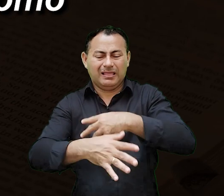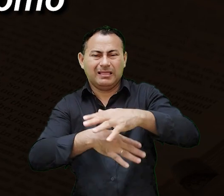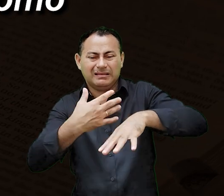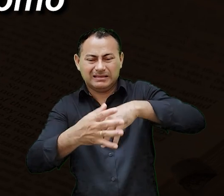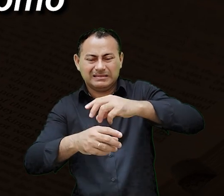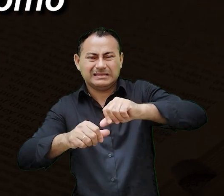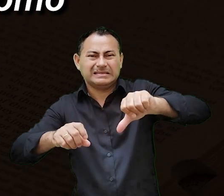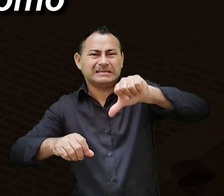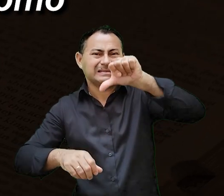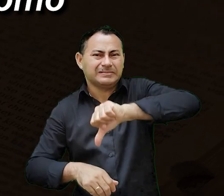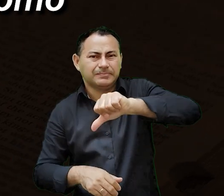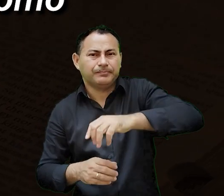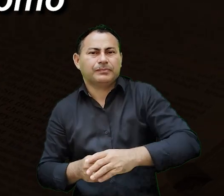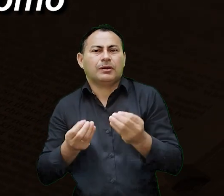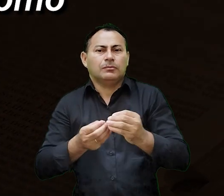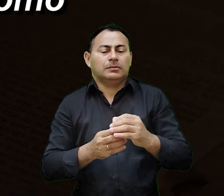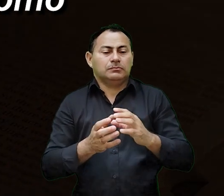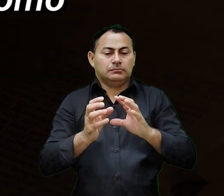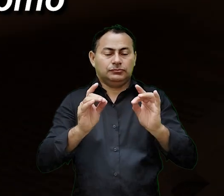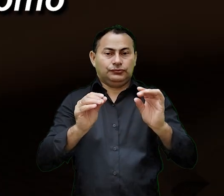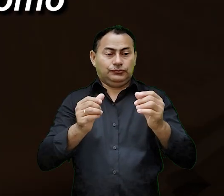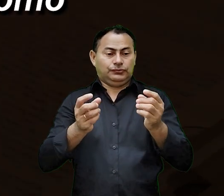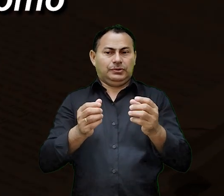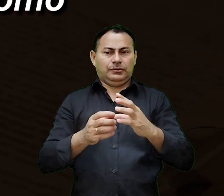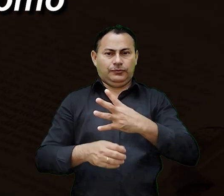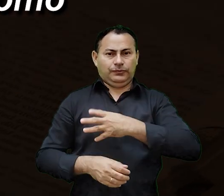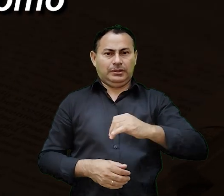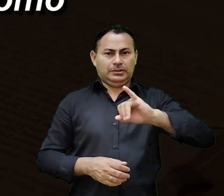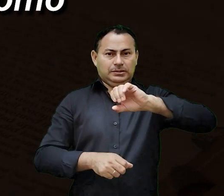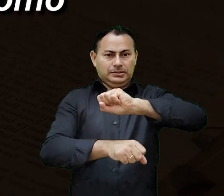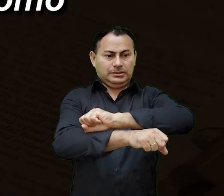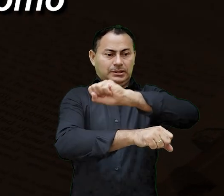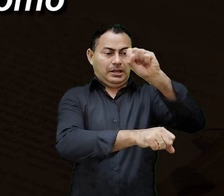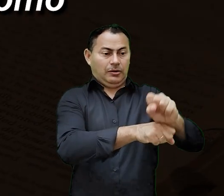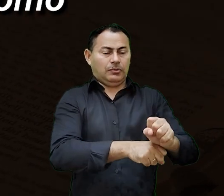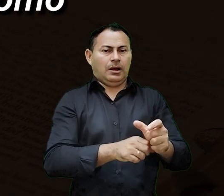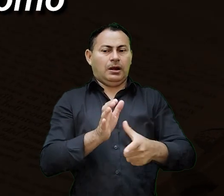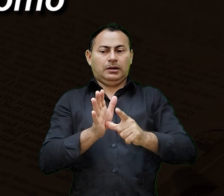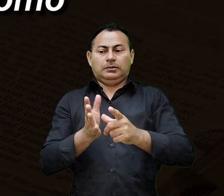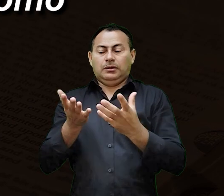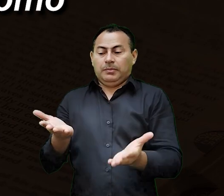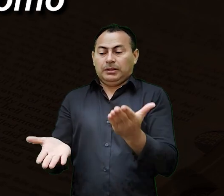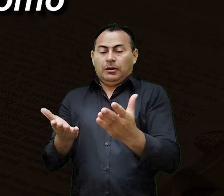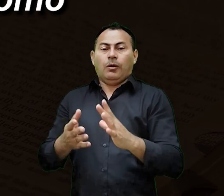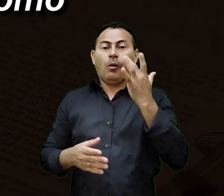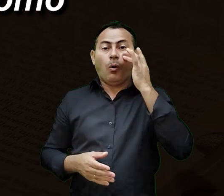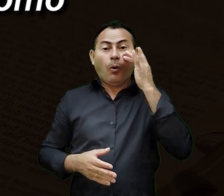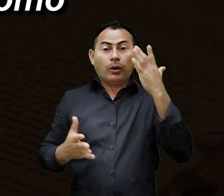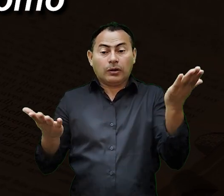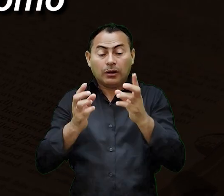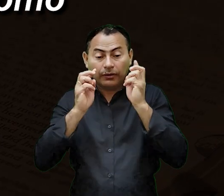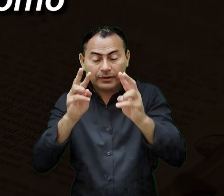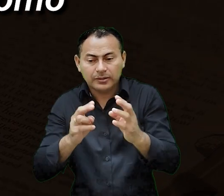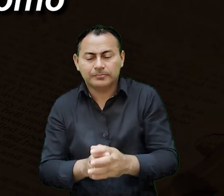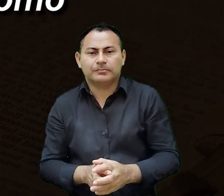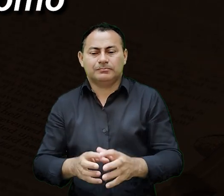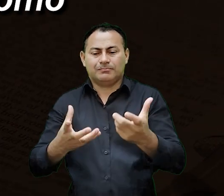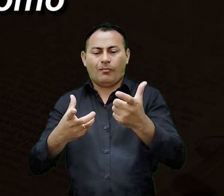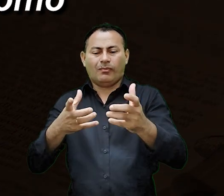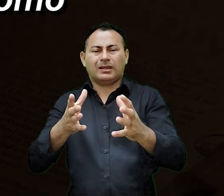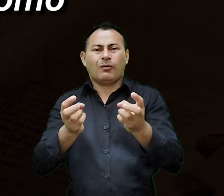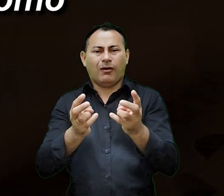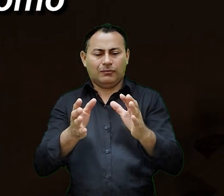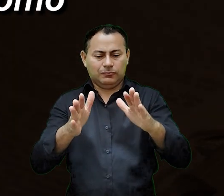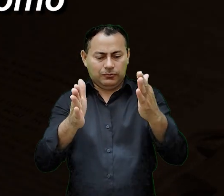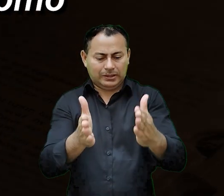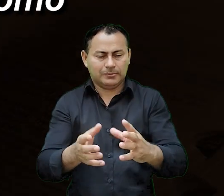ficou embaçado, como os preciosos filhos de Sião, que antes valiam seu peso em ouro, hoje são considerados como